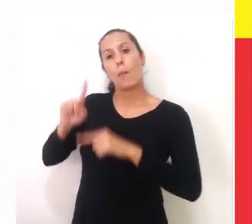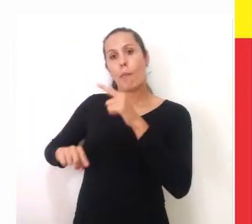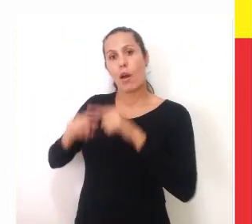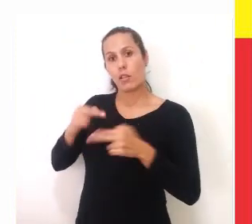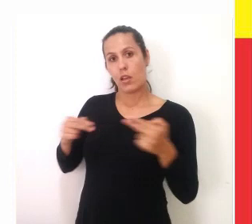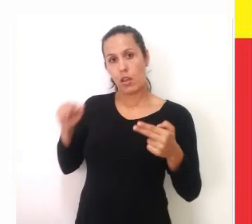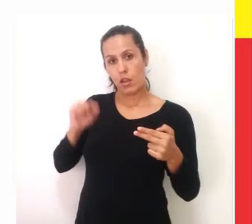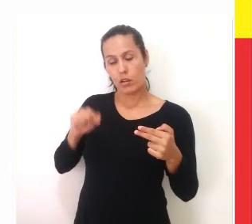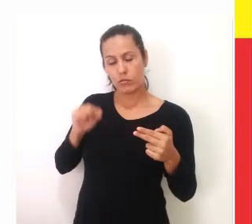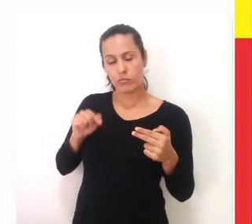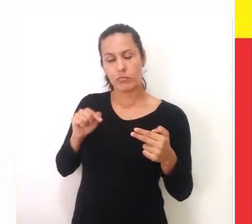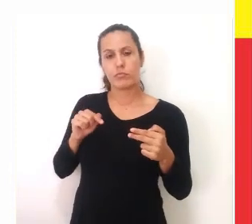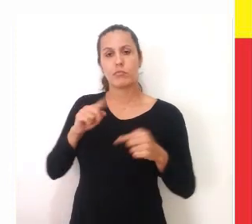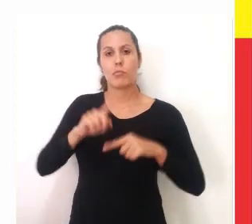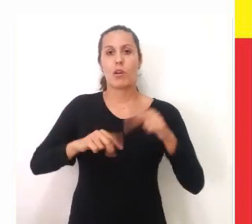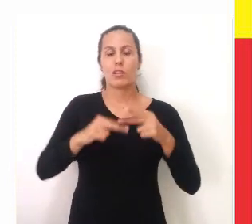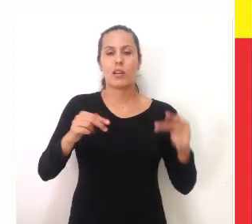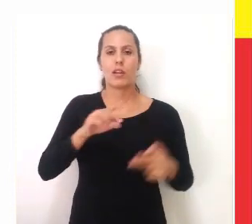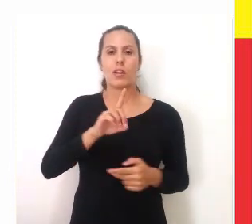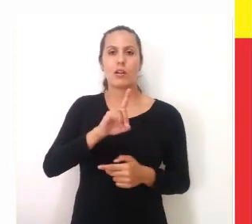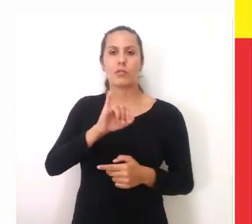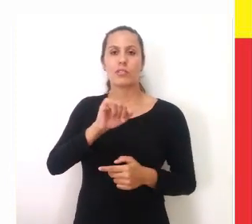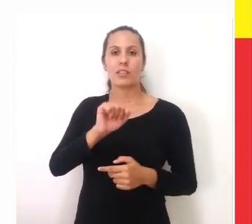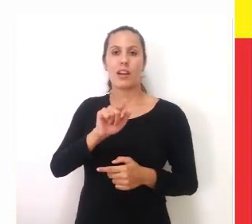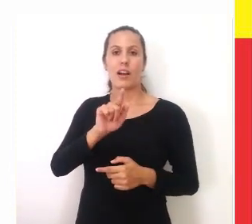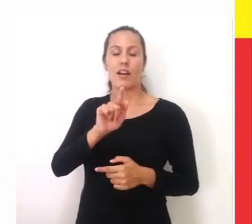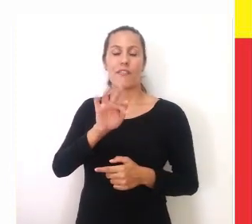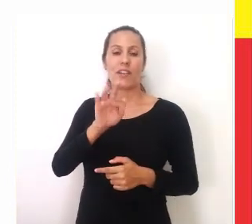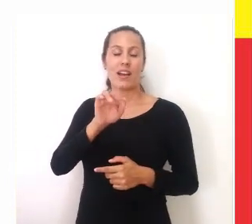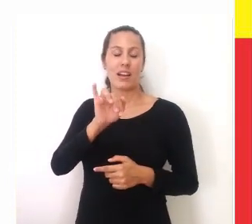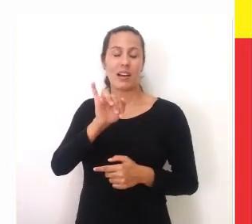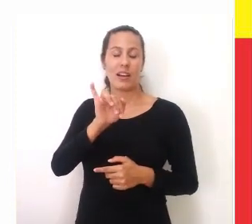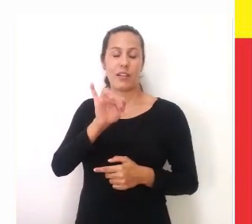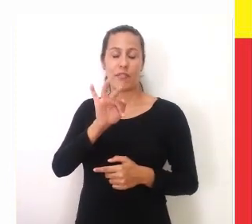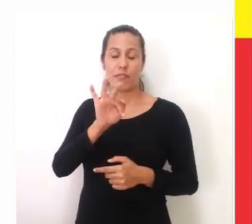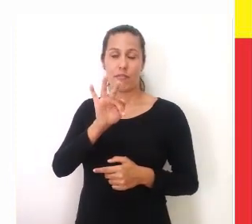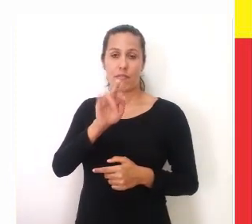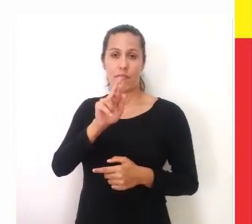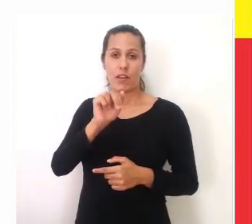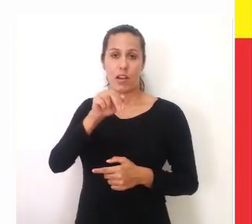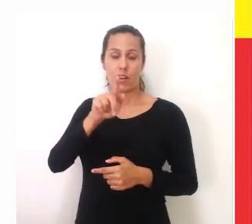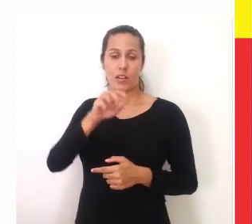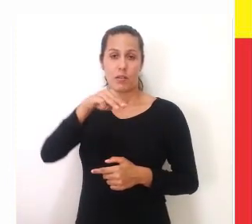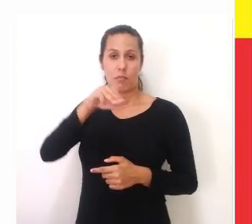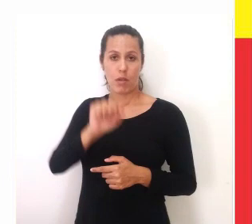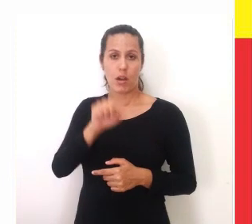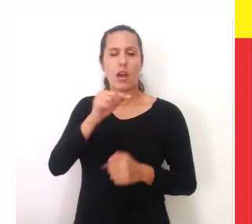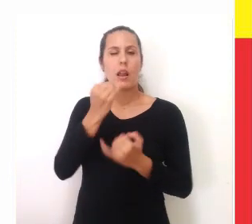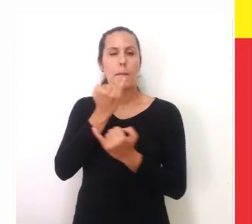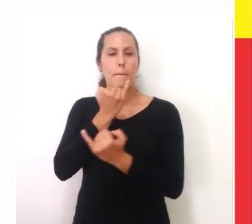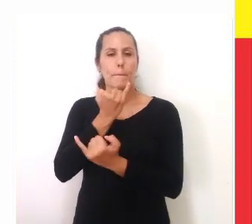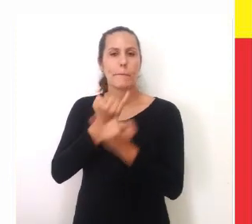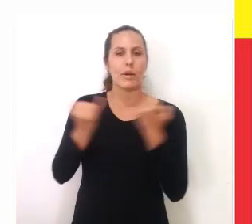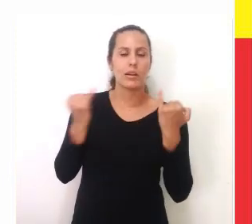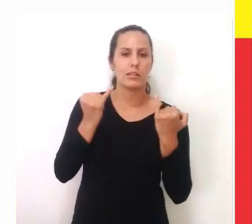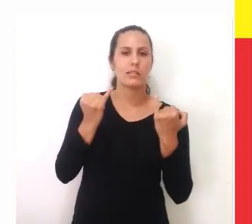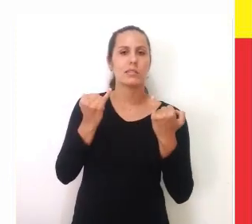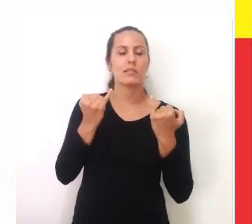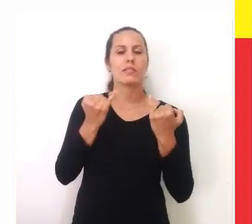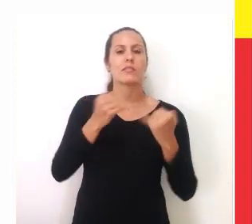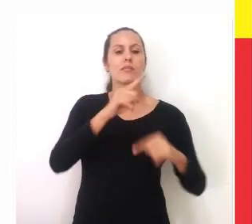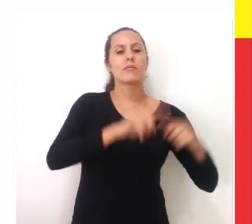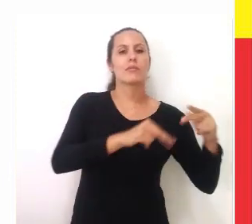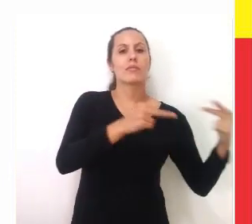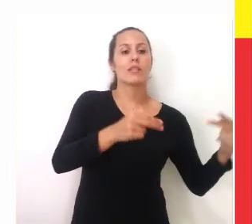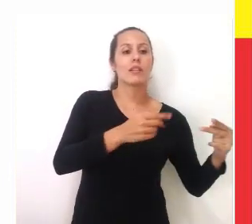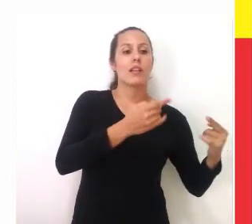O material do diafragma vai ser parecido com o material da camisinha do preservativo masculino,